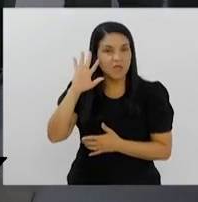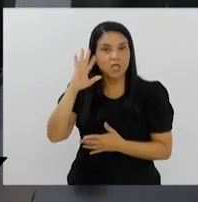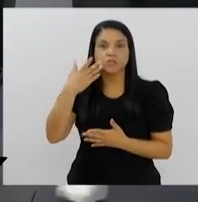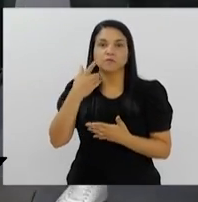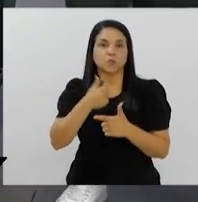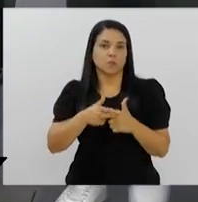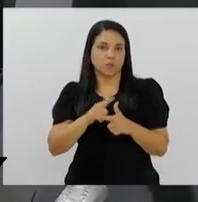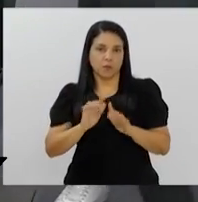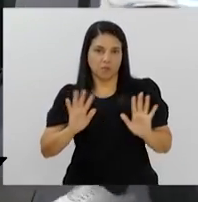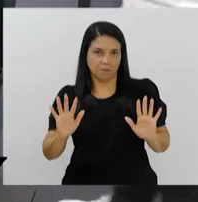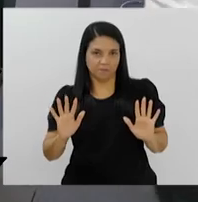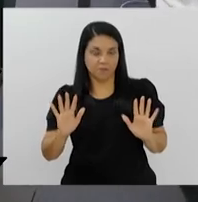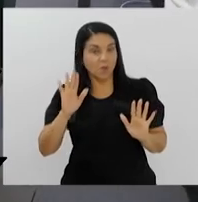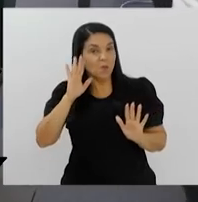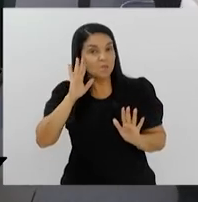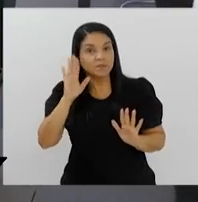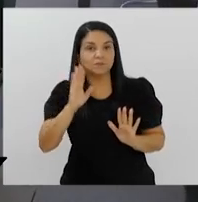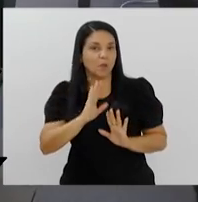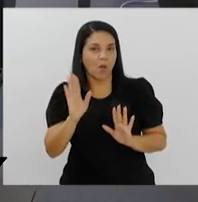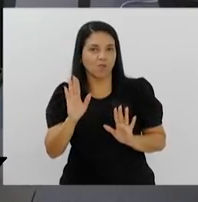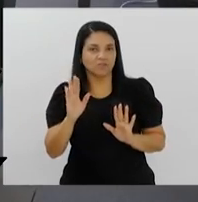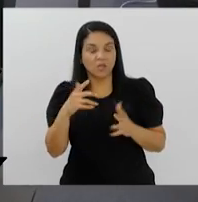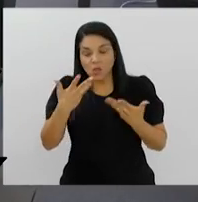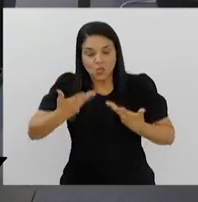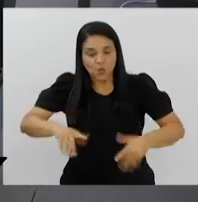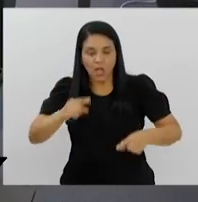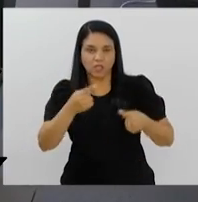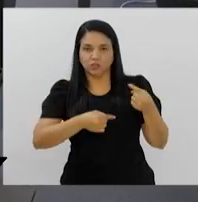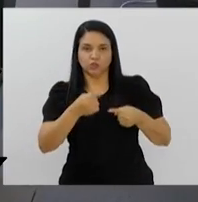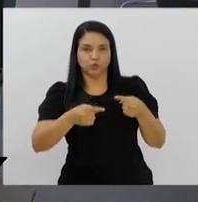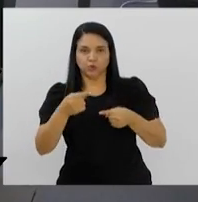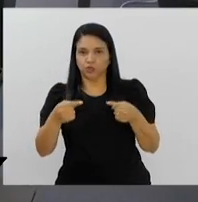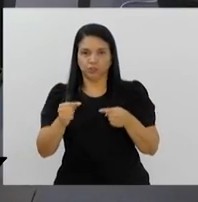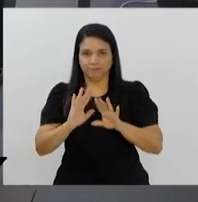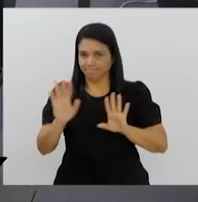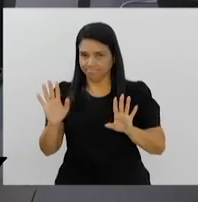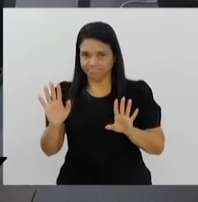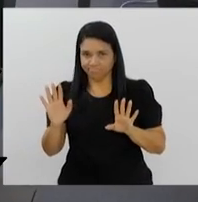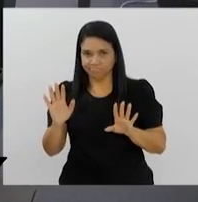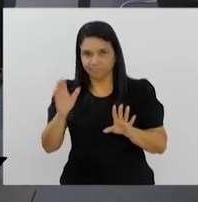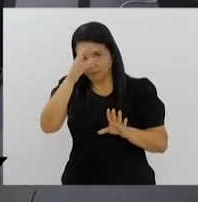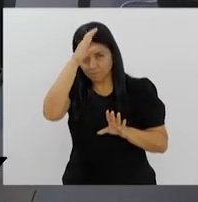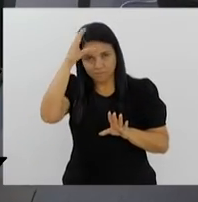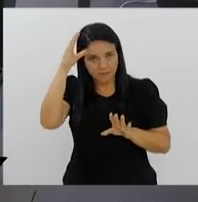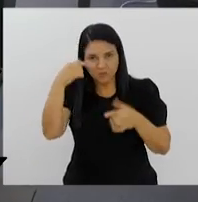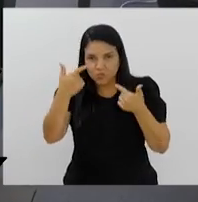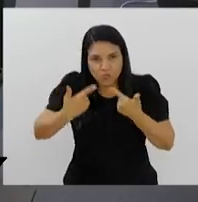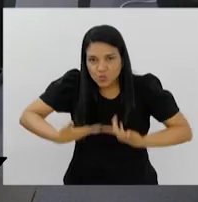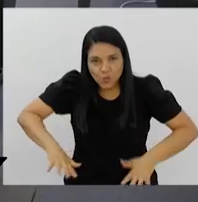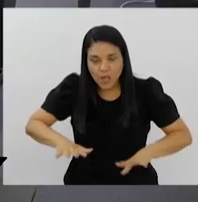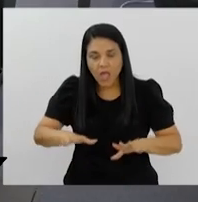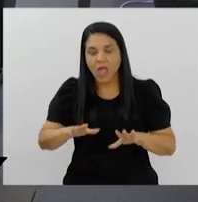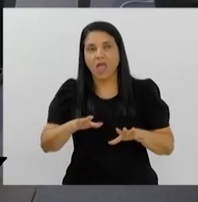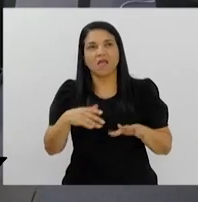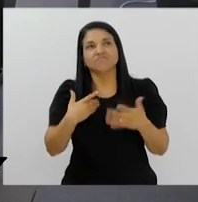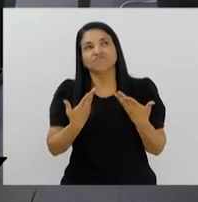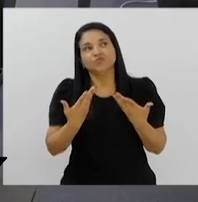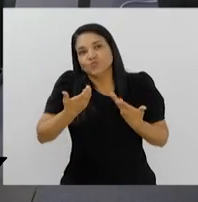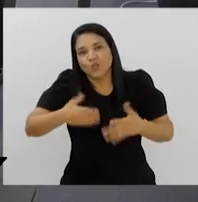muitas vezes consumidor ele não quer discutir essa relação ele não quer entrar no mérito da questão judicial da questão